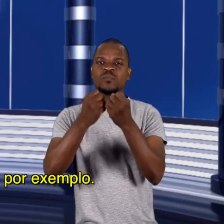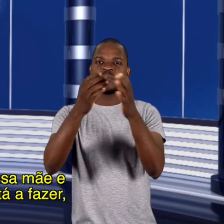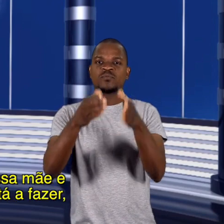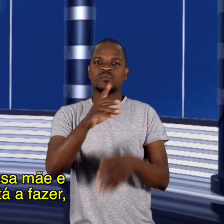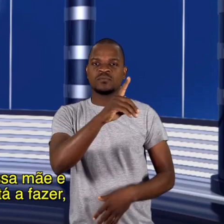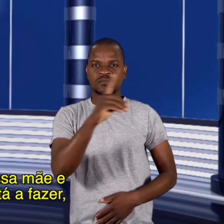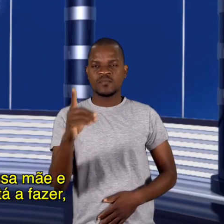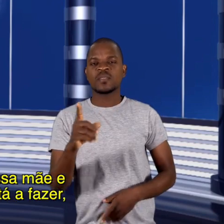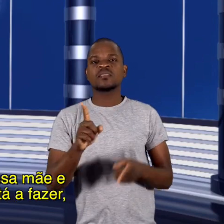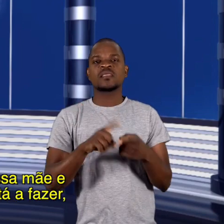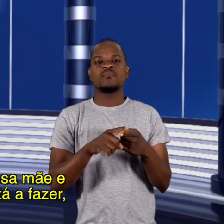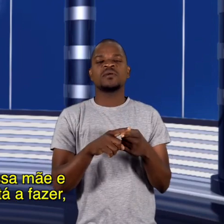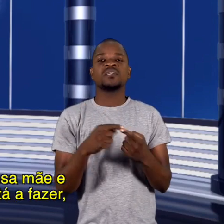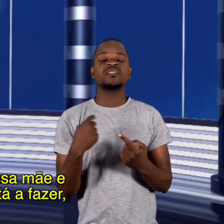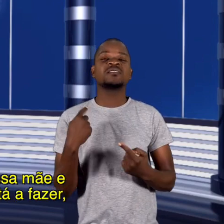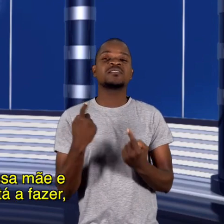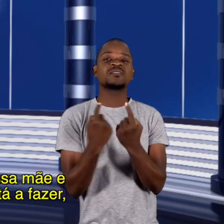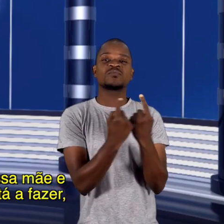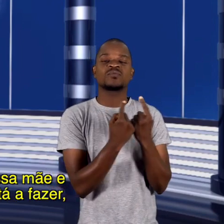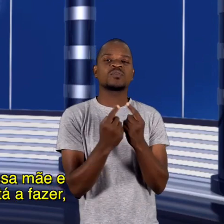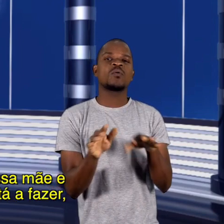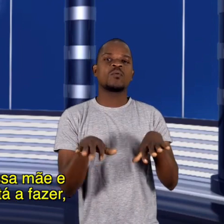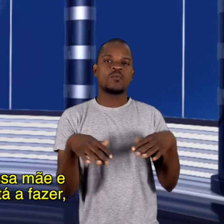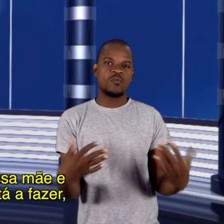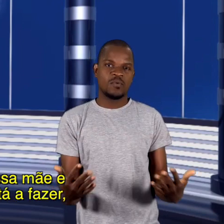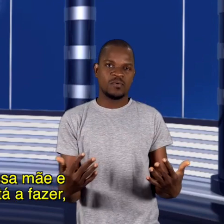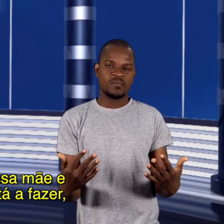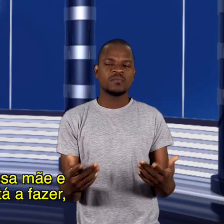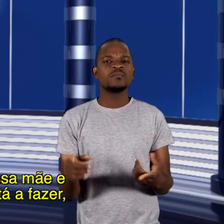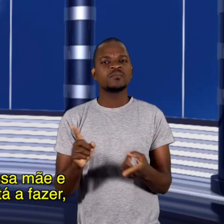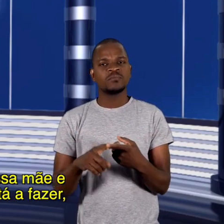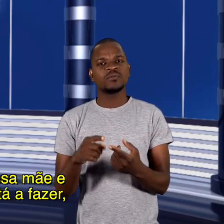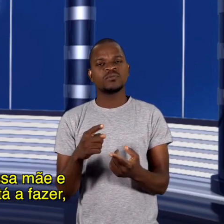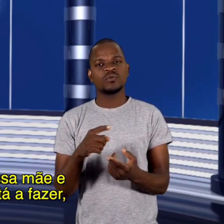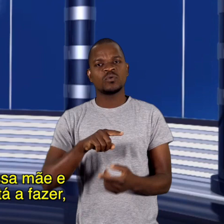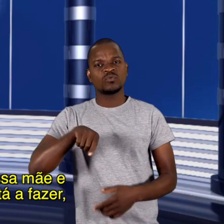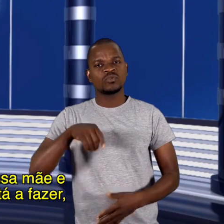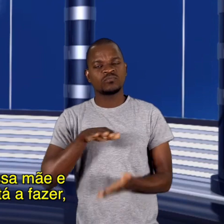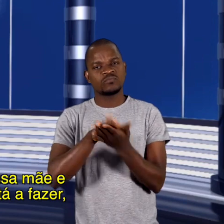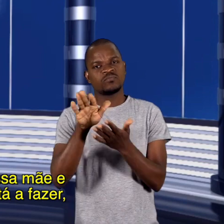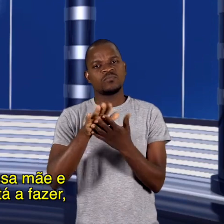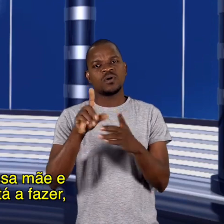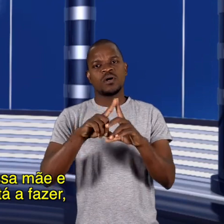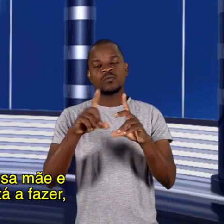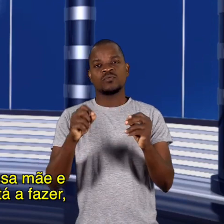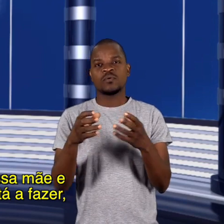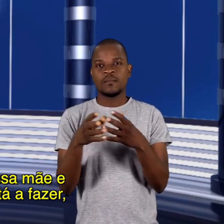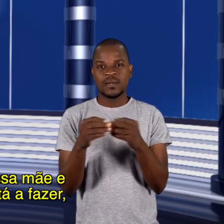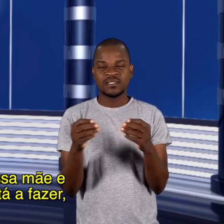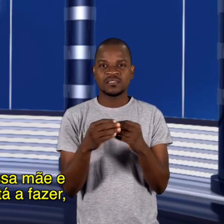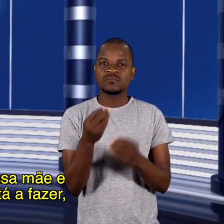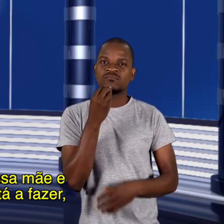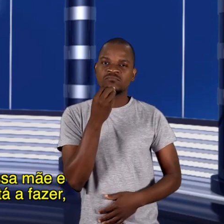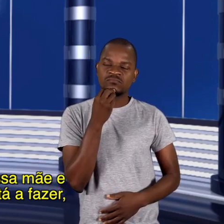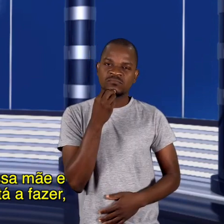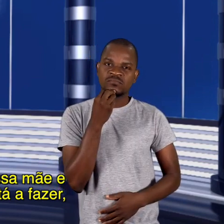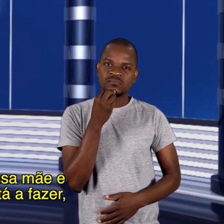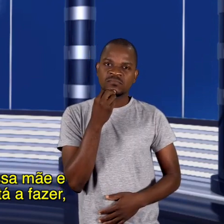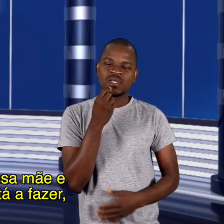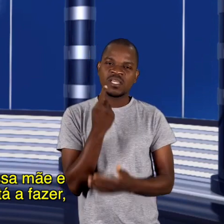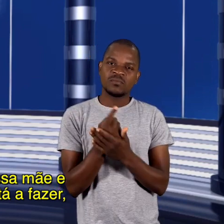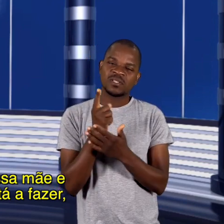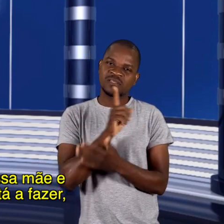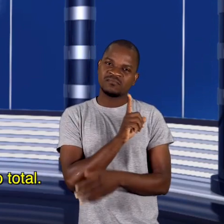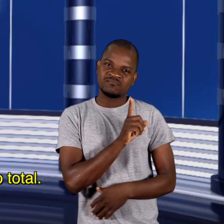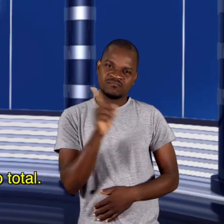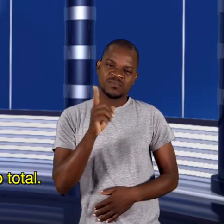nós temos que correr para a nossa mãe é a nossa mãe que devia dizer meus filhos neste momento nós vamos fazer